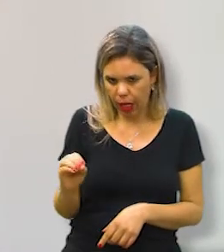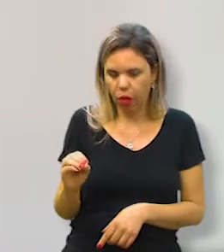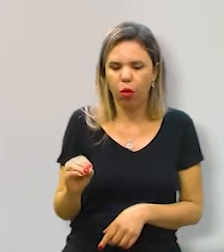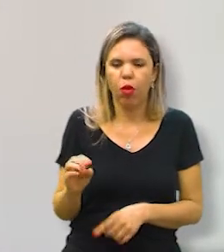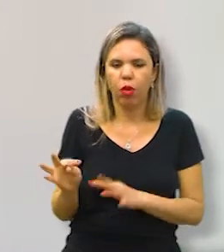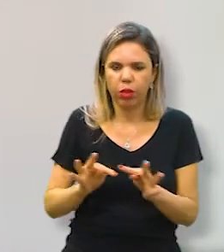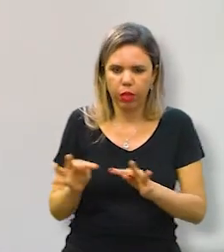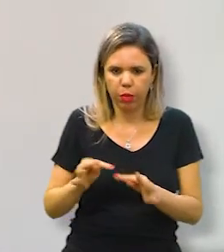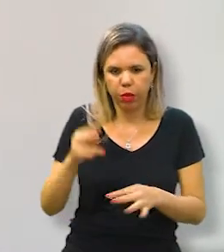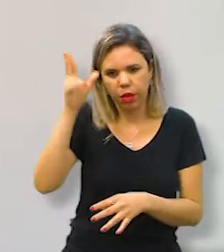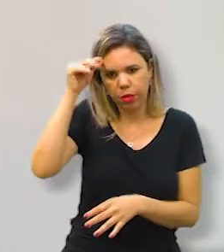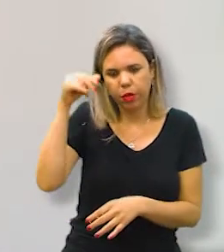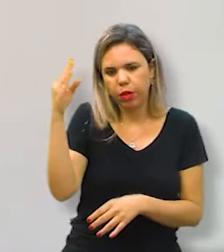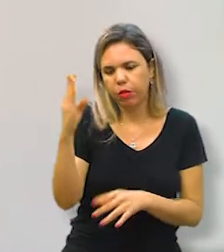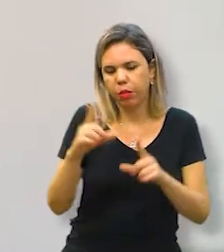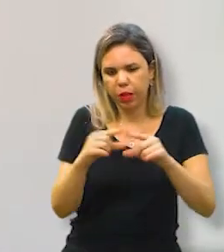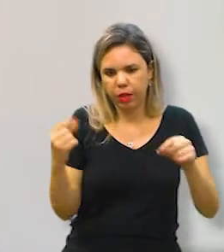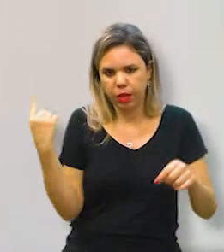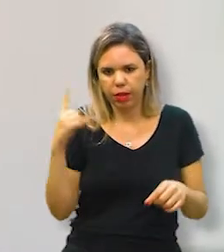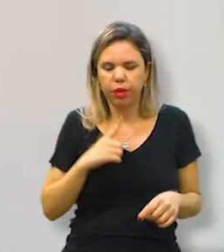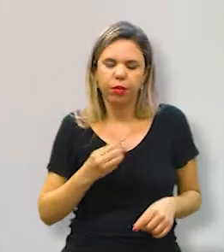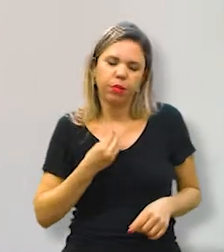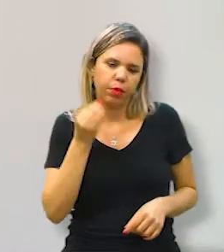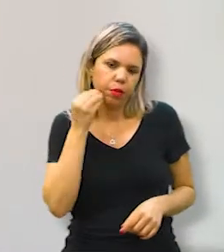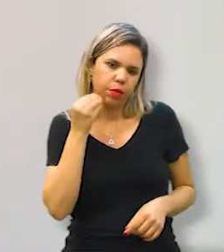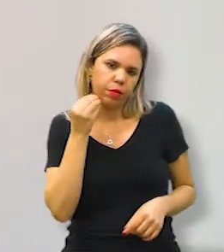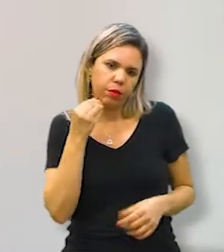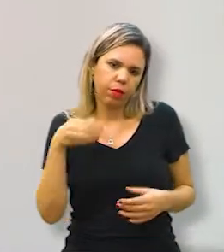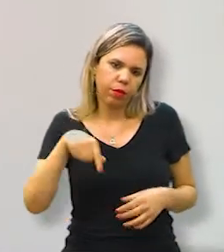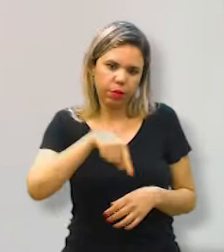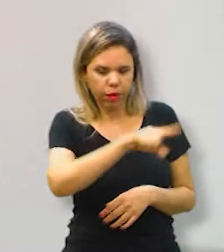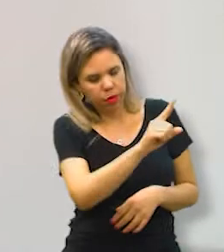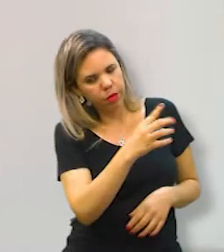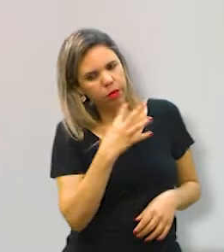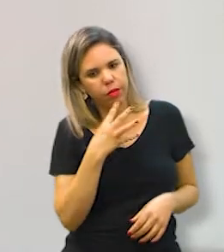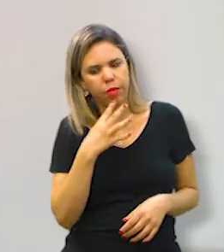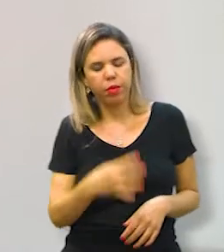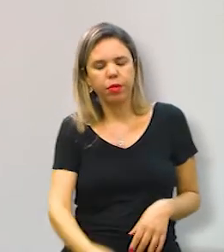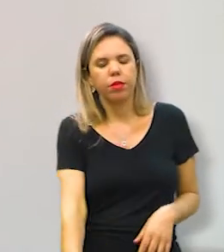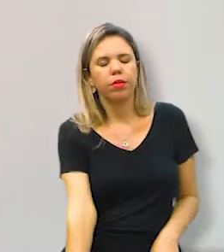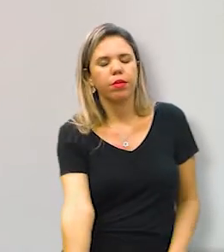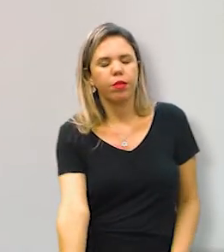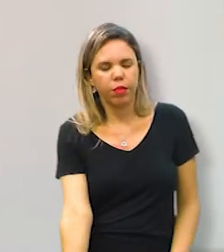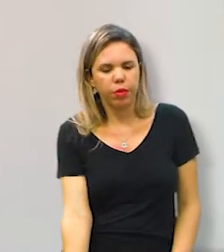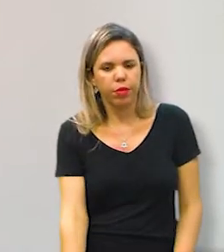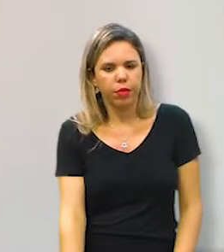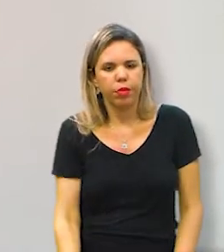Em Brasília, onde eu tive a oportunidade de ir em